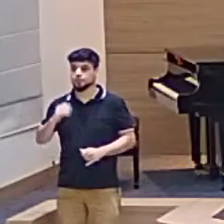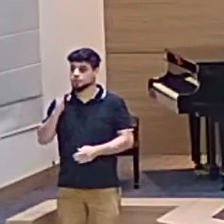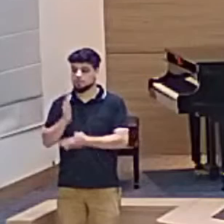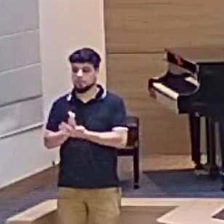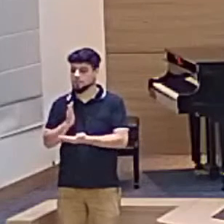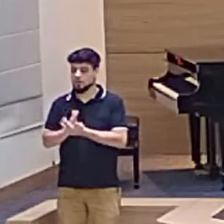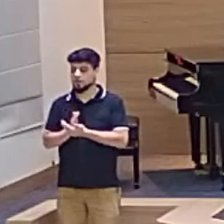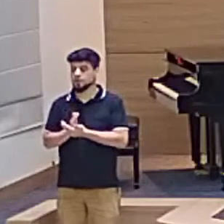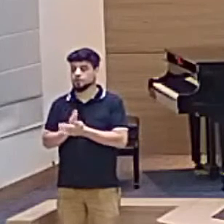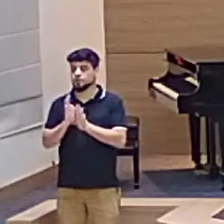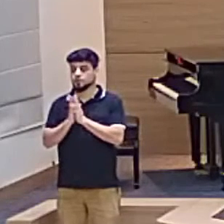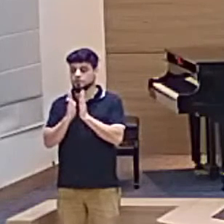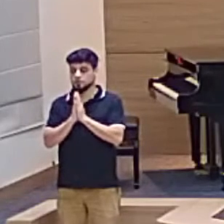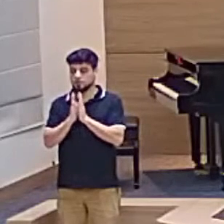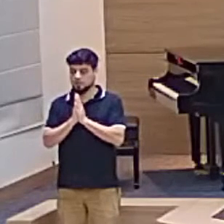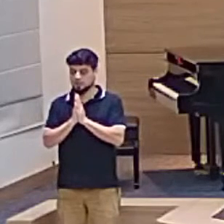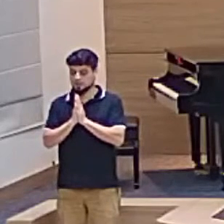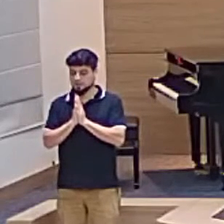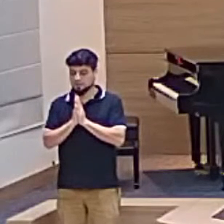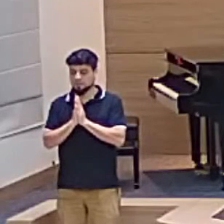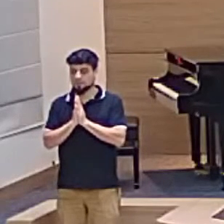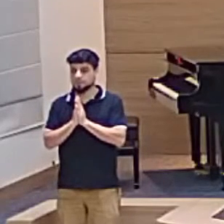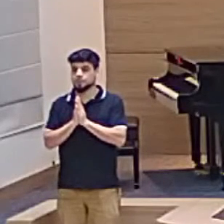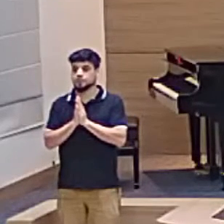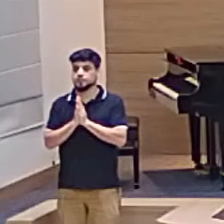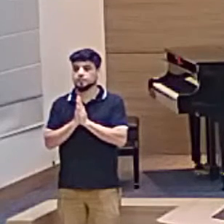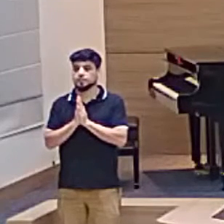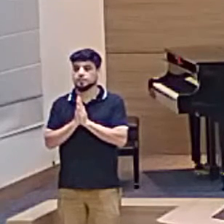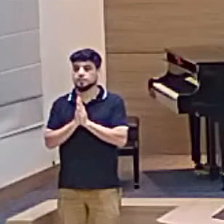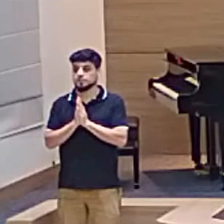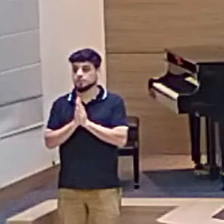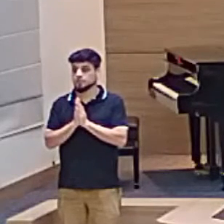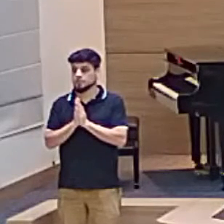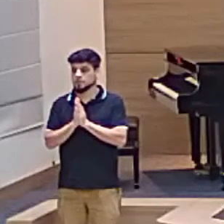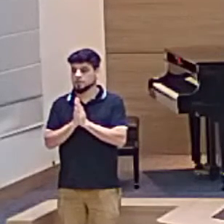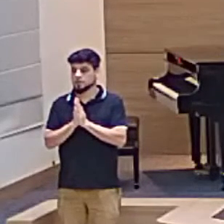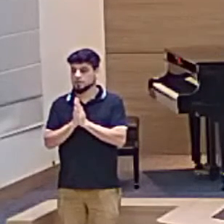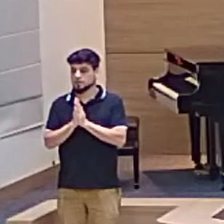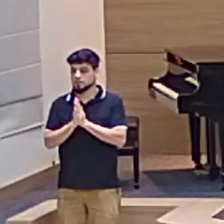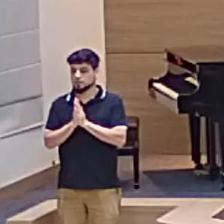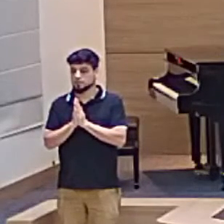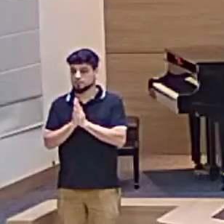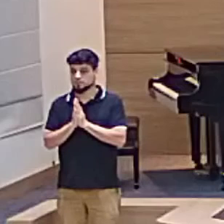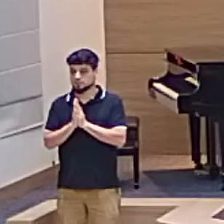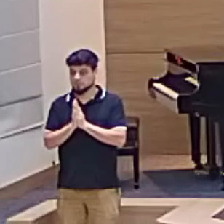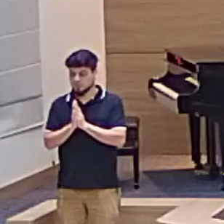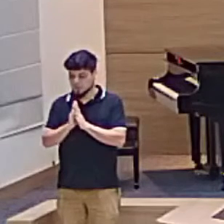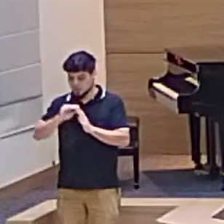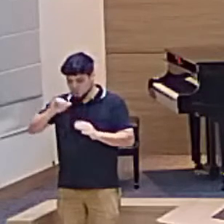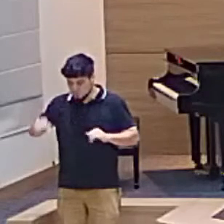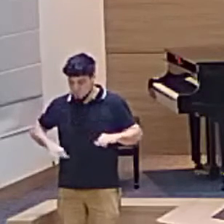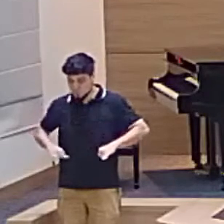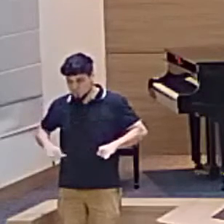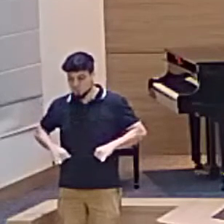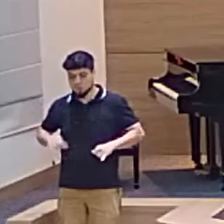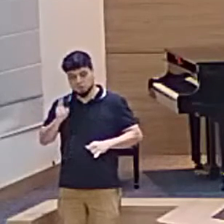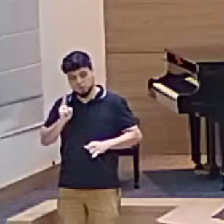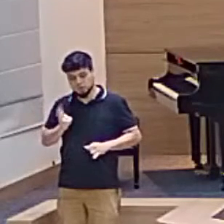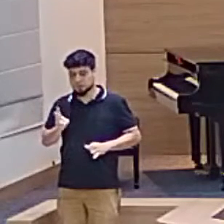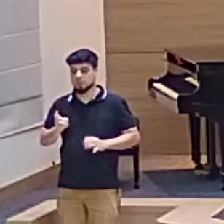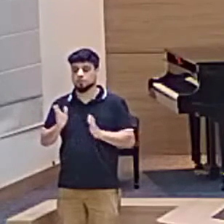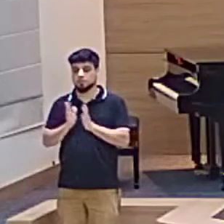Jó carregava e repito Um Altar ambulante no seu coração